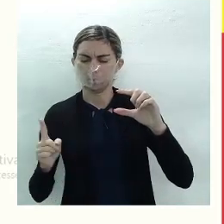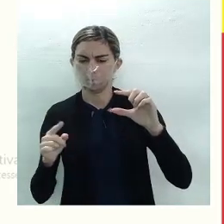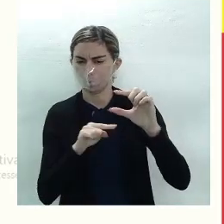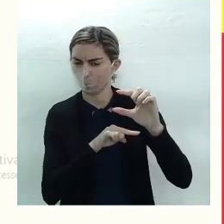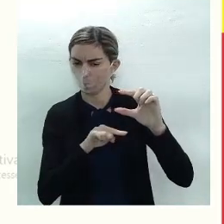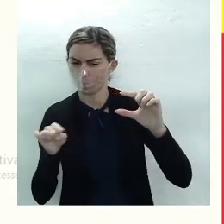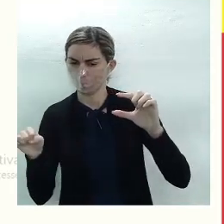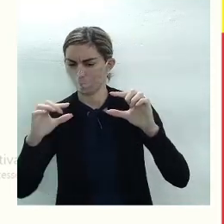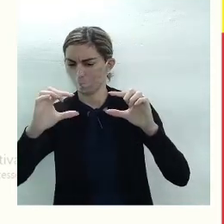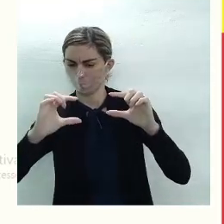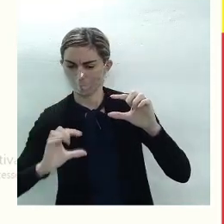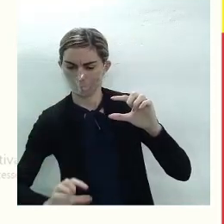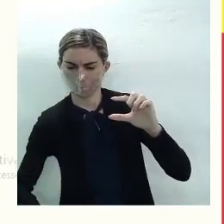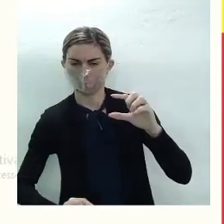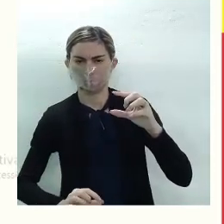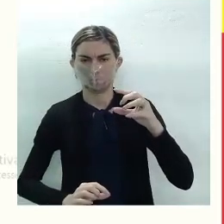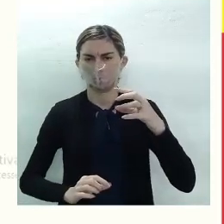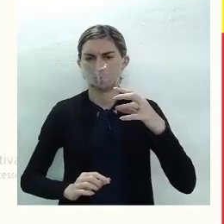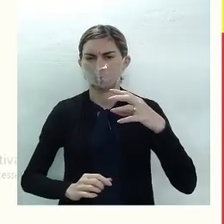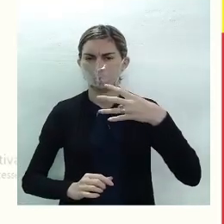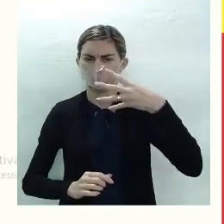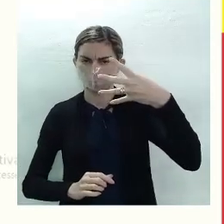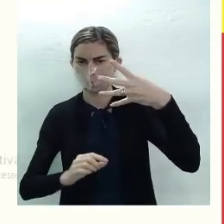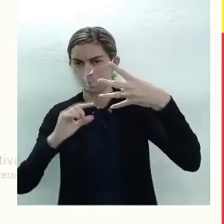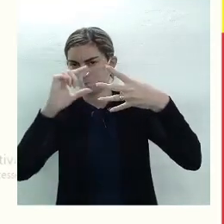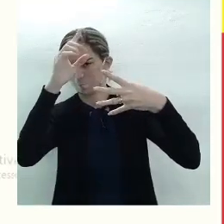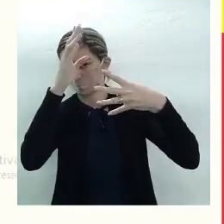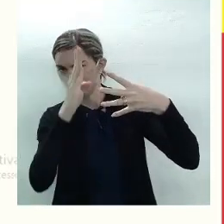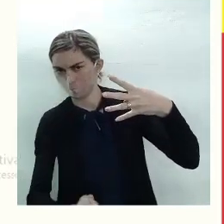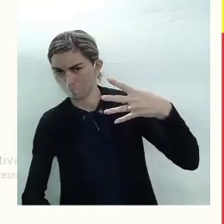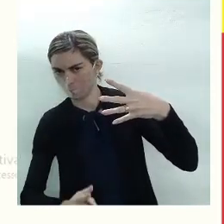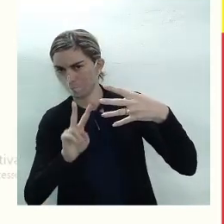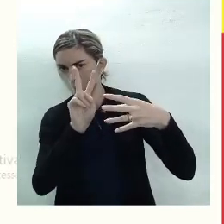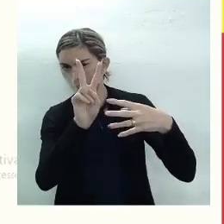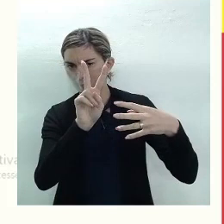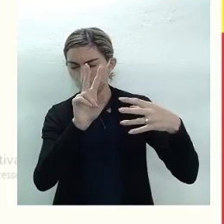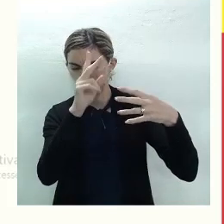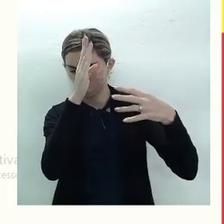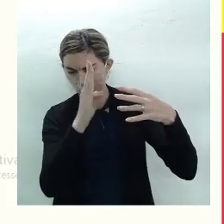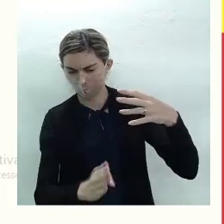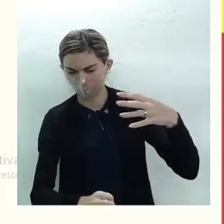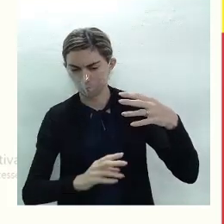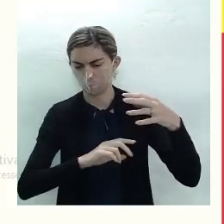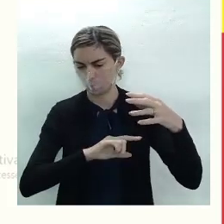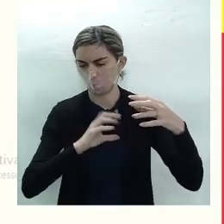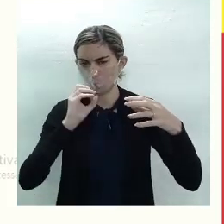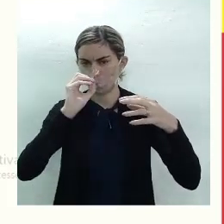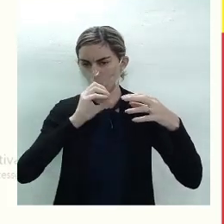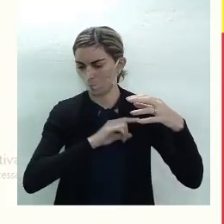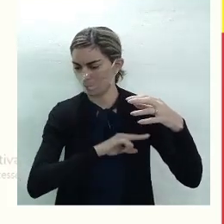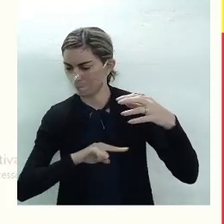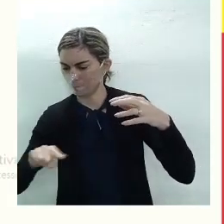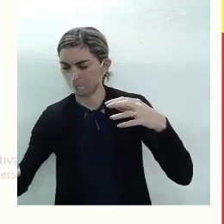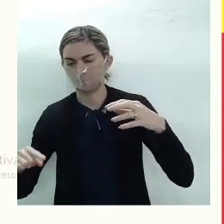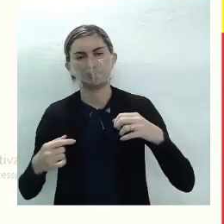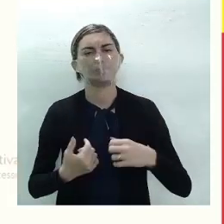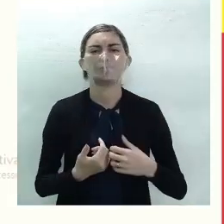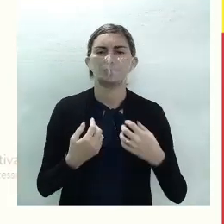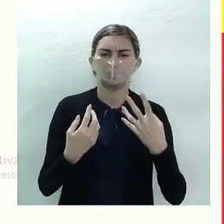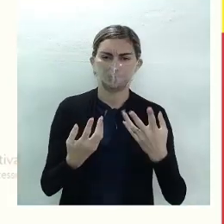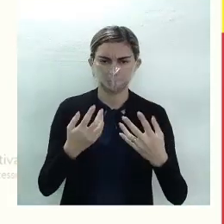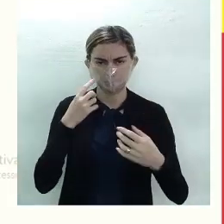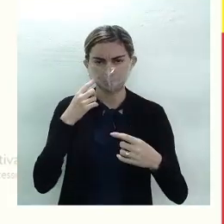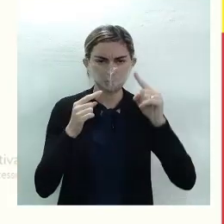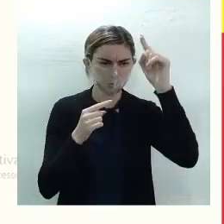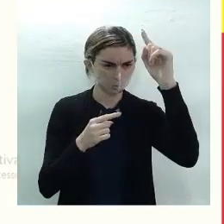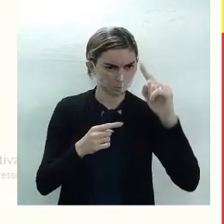horizontal, desceu 4 na vertical. Então, todos os pontos irá acontecer do mesmo jeito. Os pontos